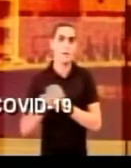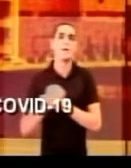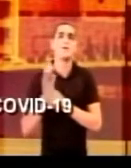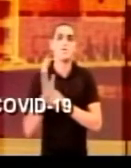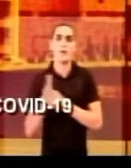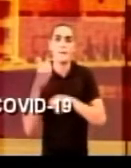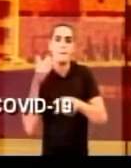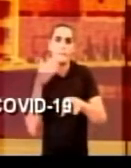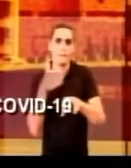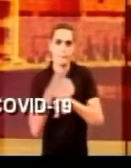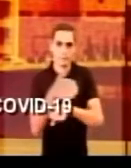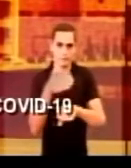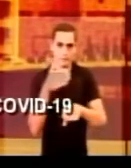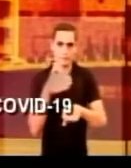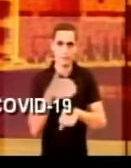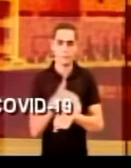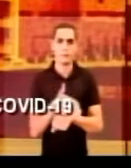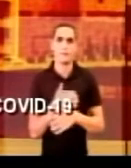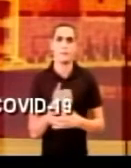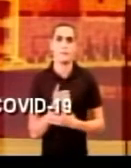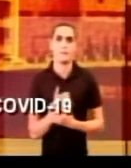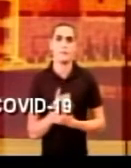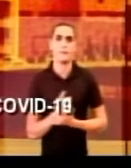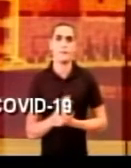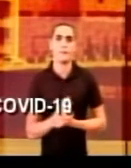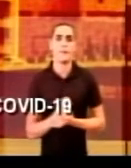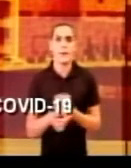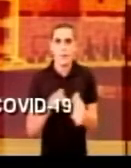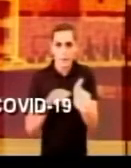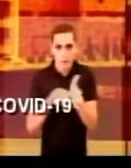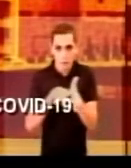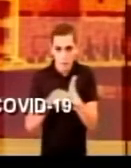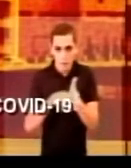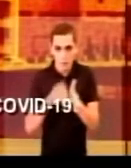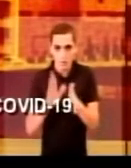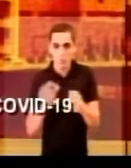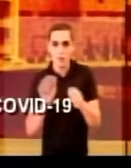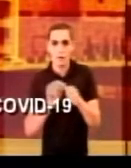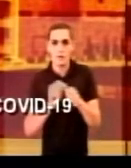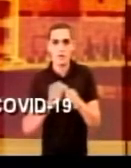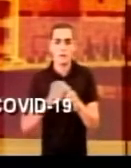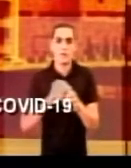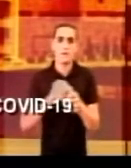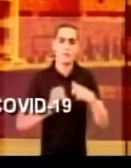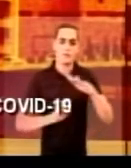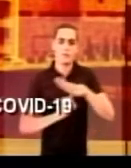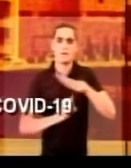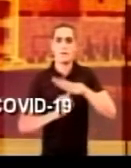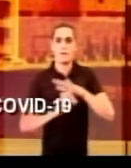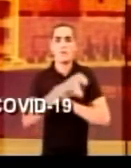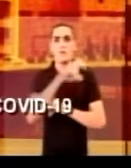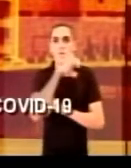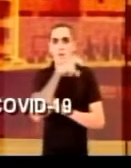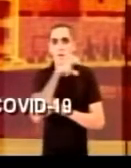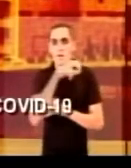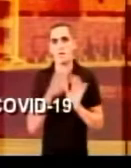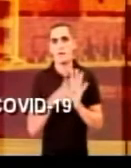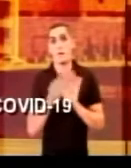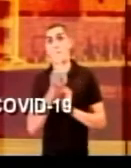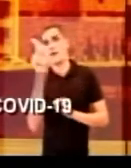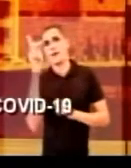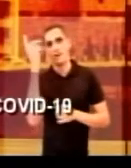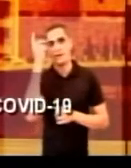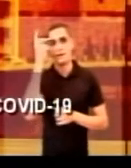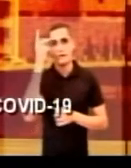participou de uma pesquisa feita pelo Butantan e cujos